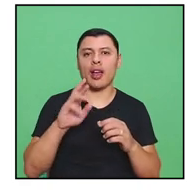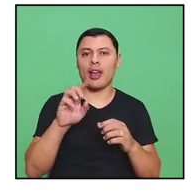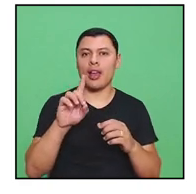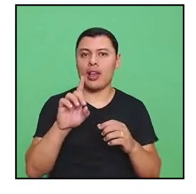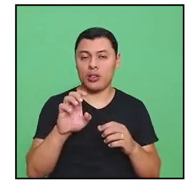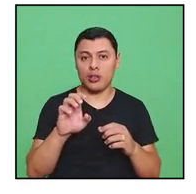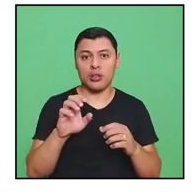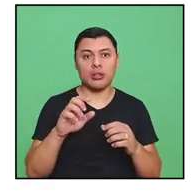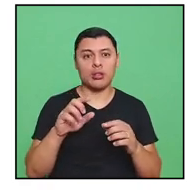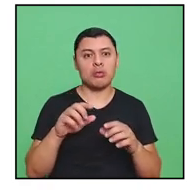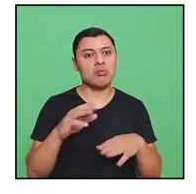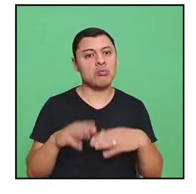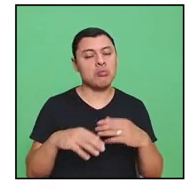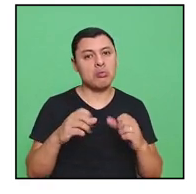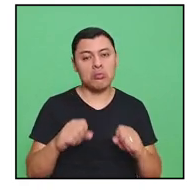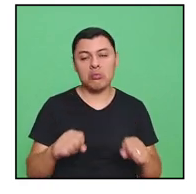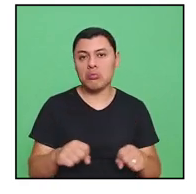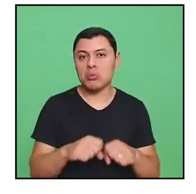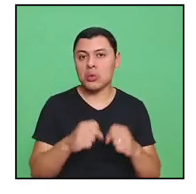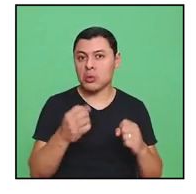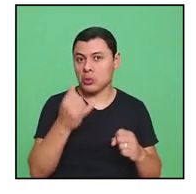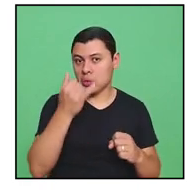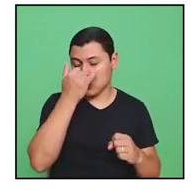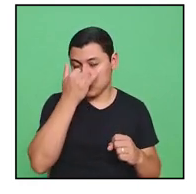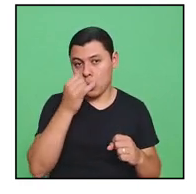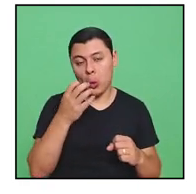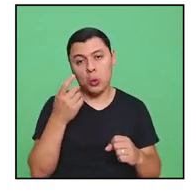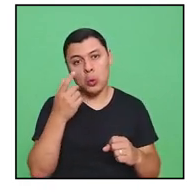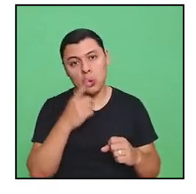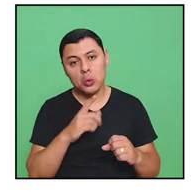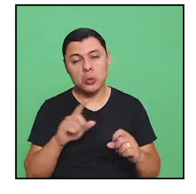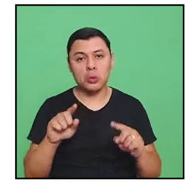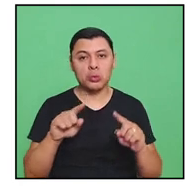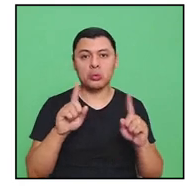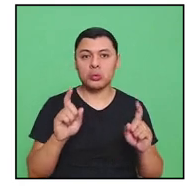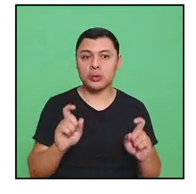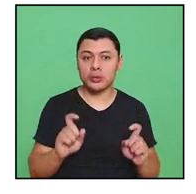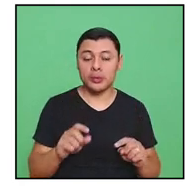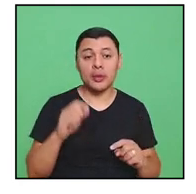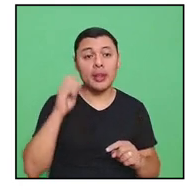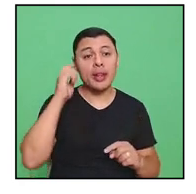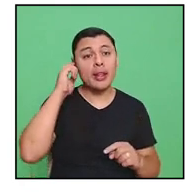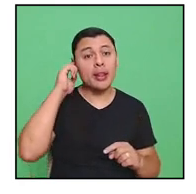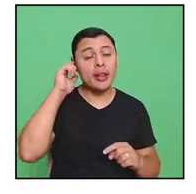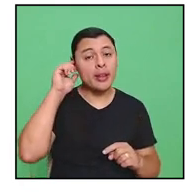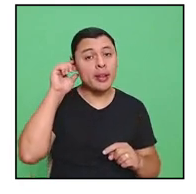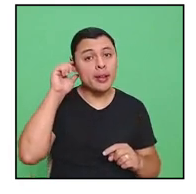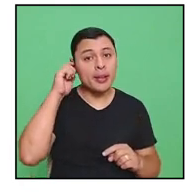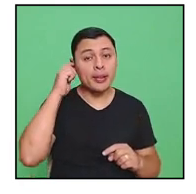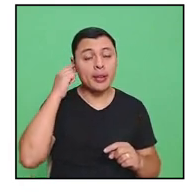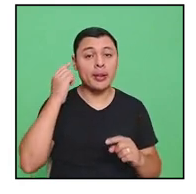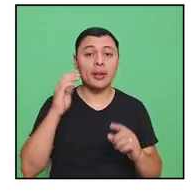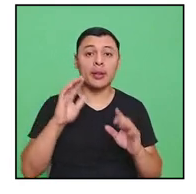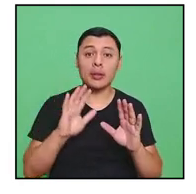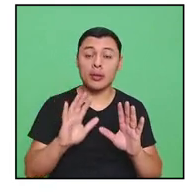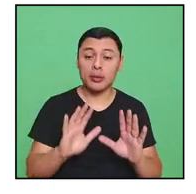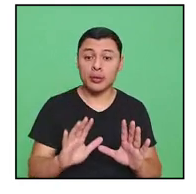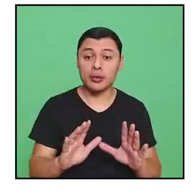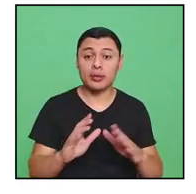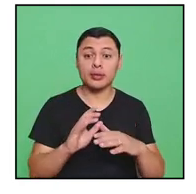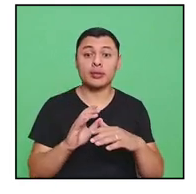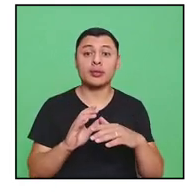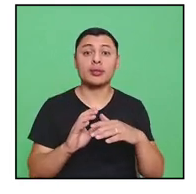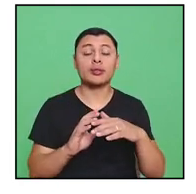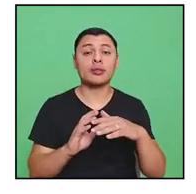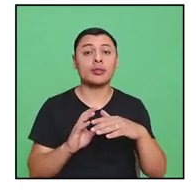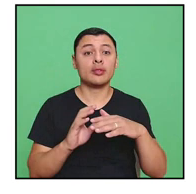ambientais que podem surgir daí. Mas institucionalmente, eu não sei falar tanto